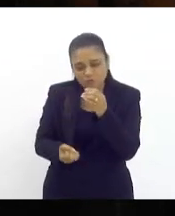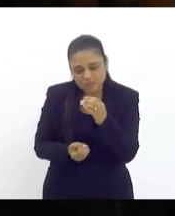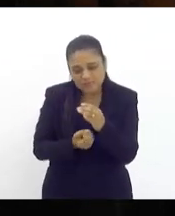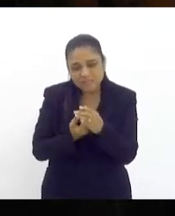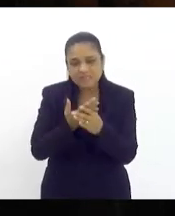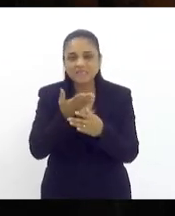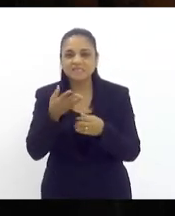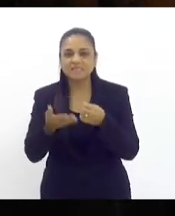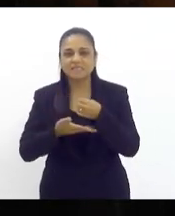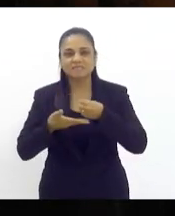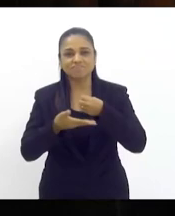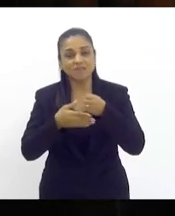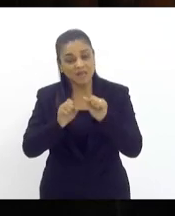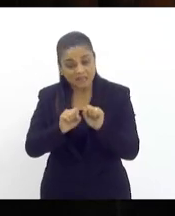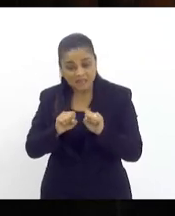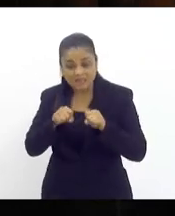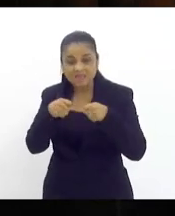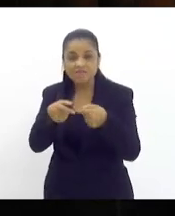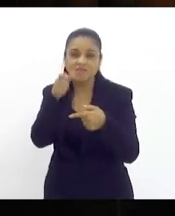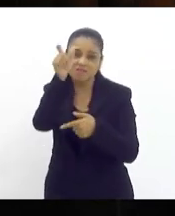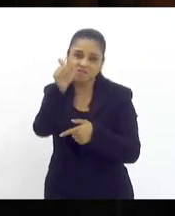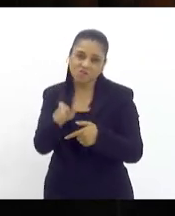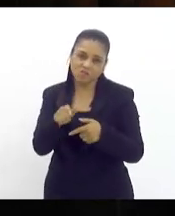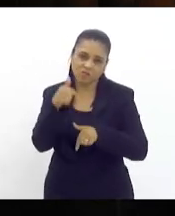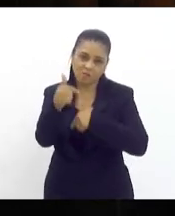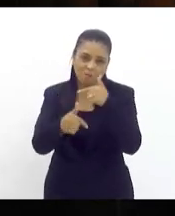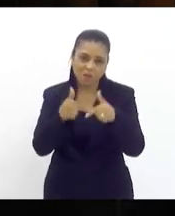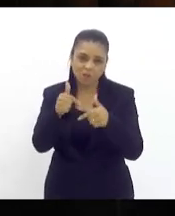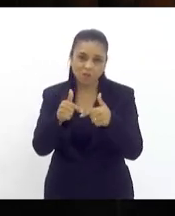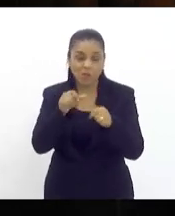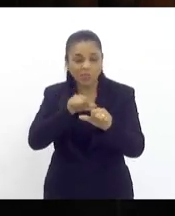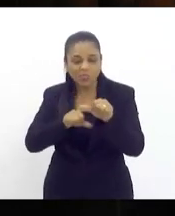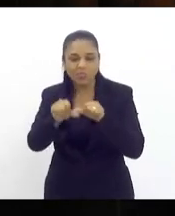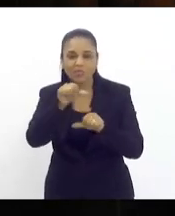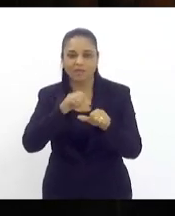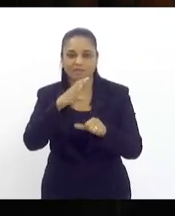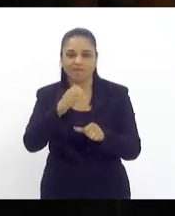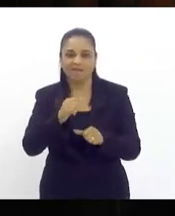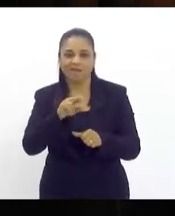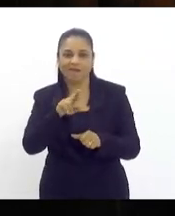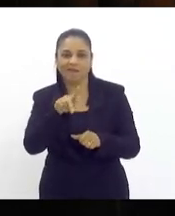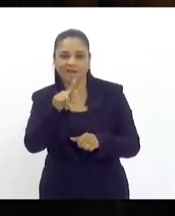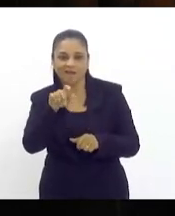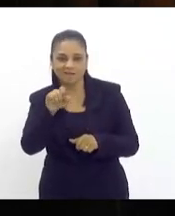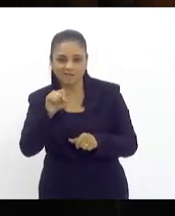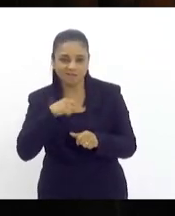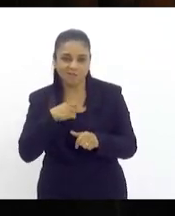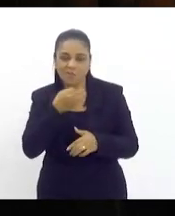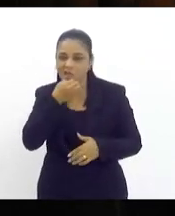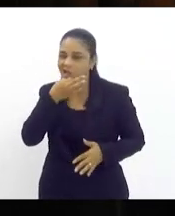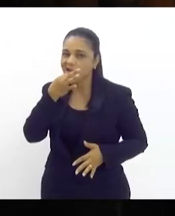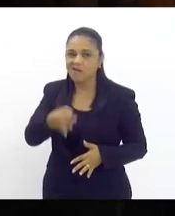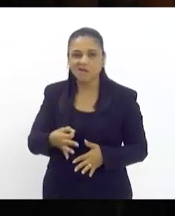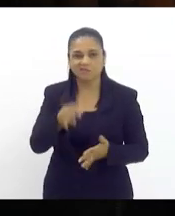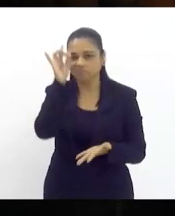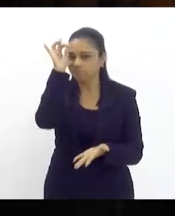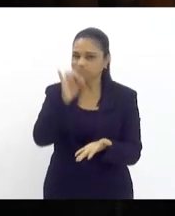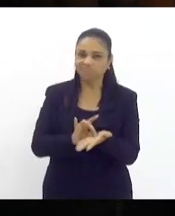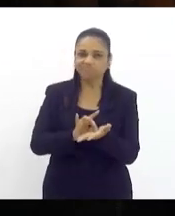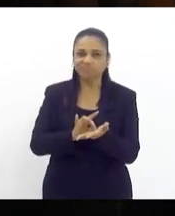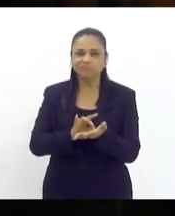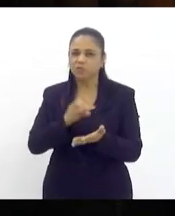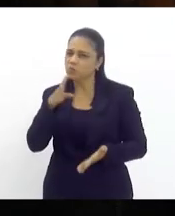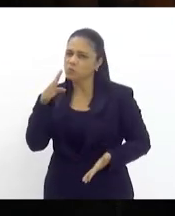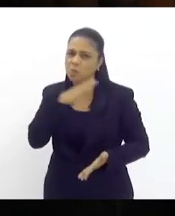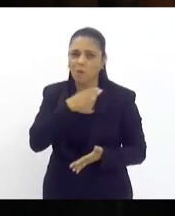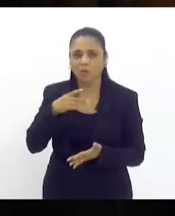que é defender o trabalhador em troca de cargos então fica aqui a minha crítica veemente por todo mal